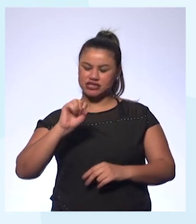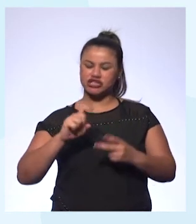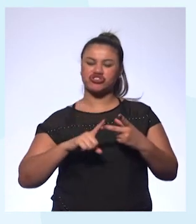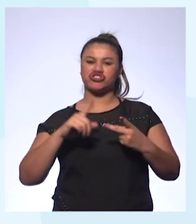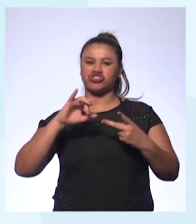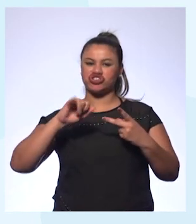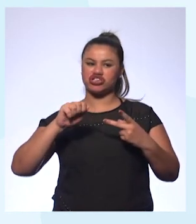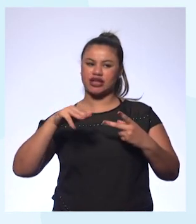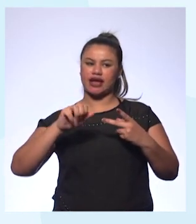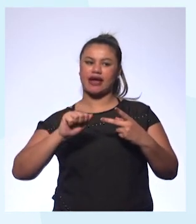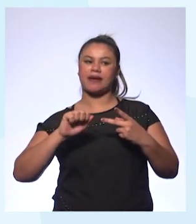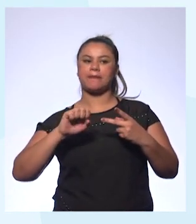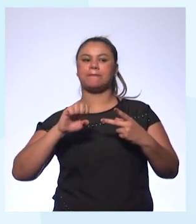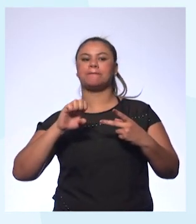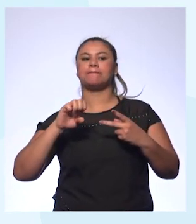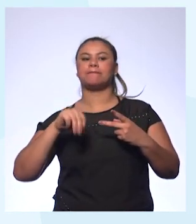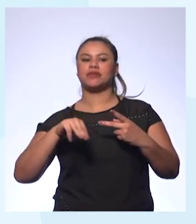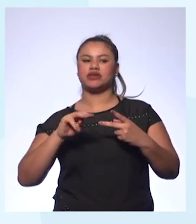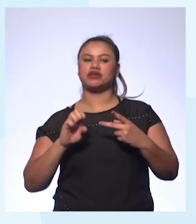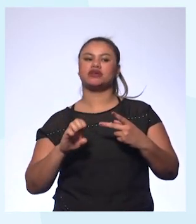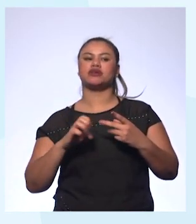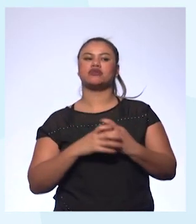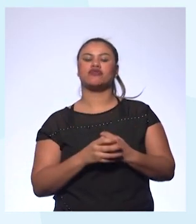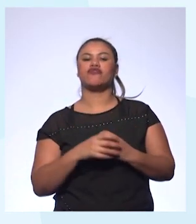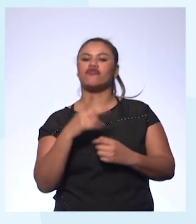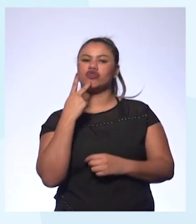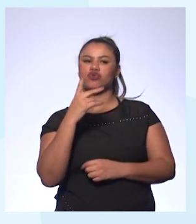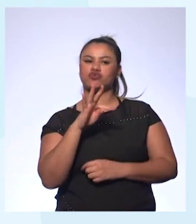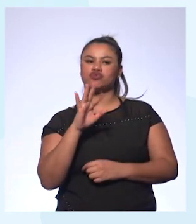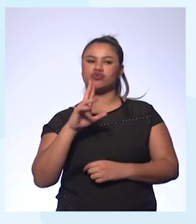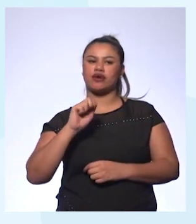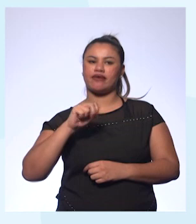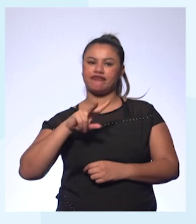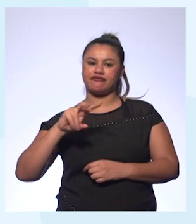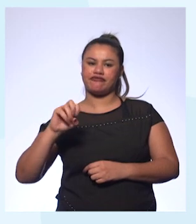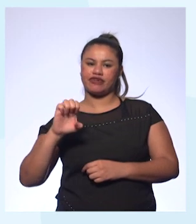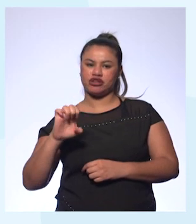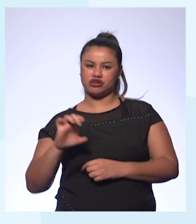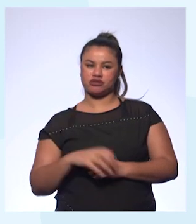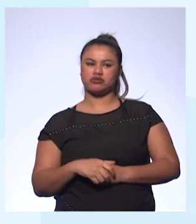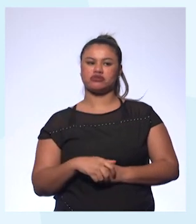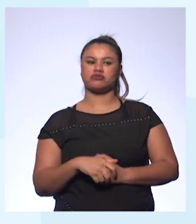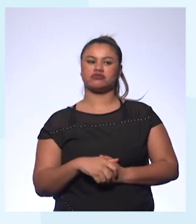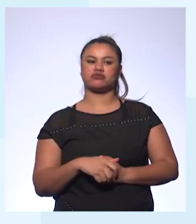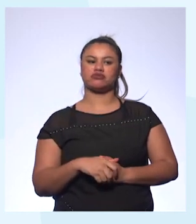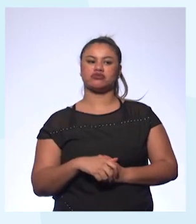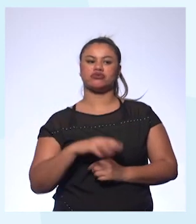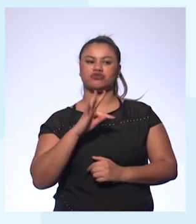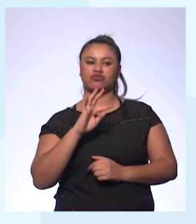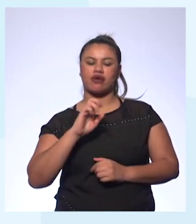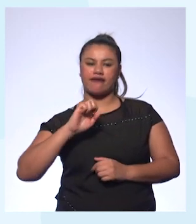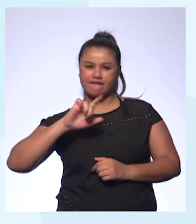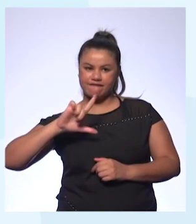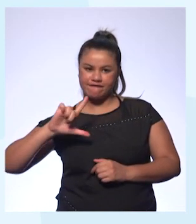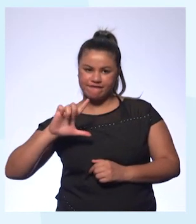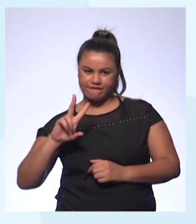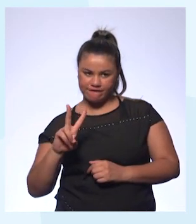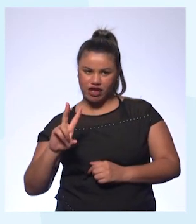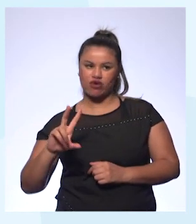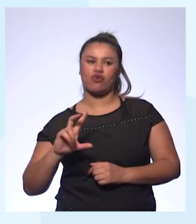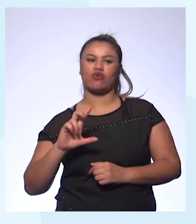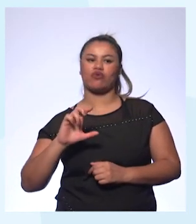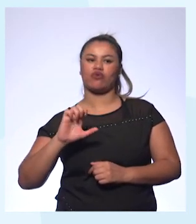Jaime responderam she will travel next Years she will travel next vamos aproximar já era só